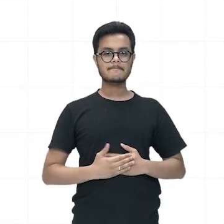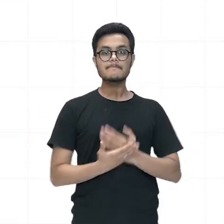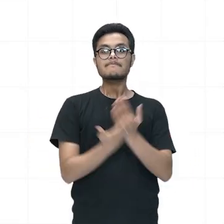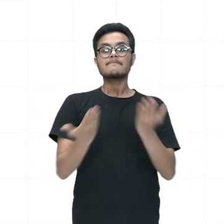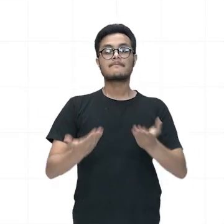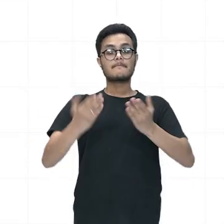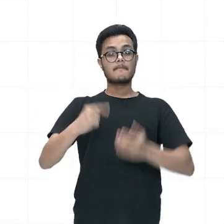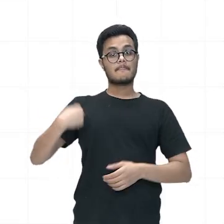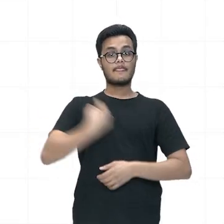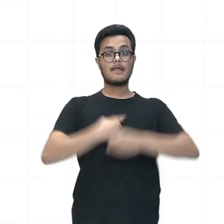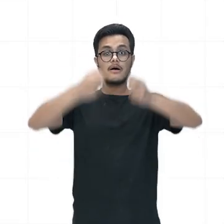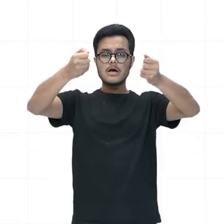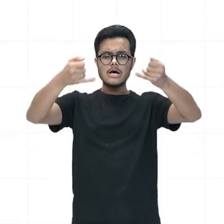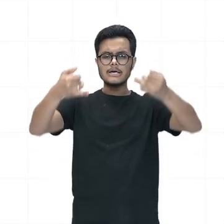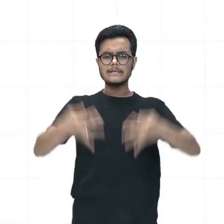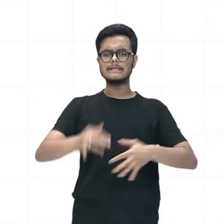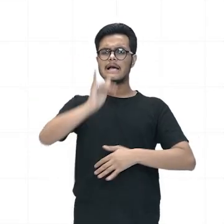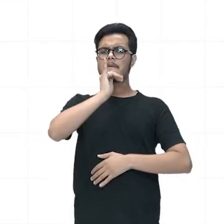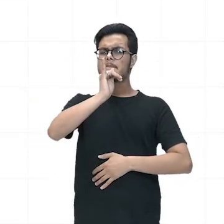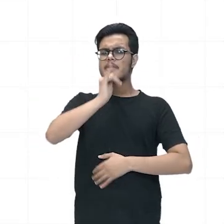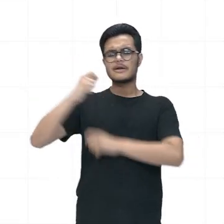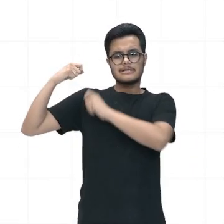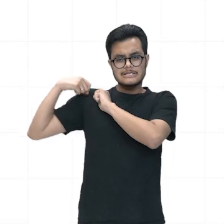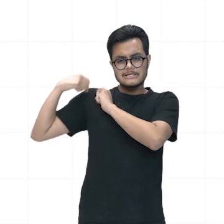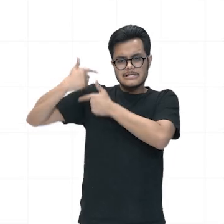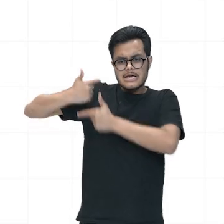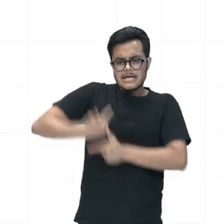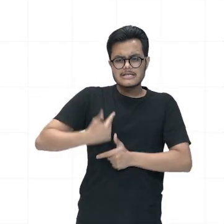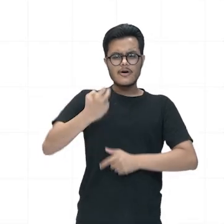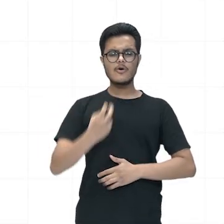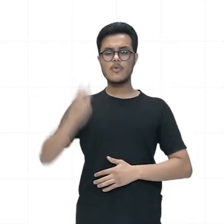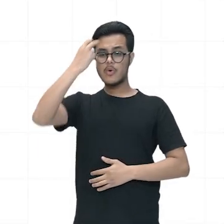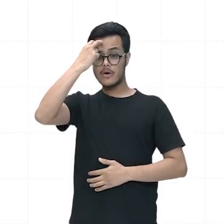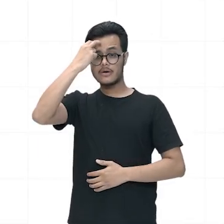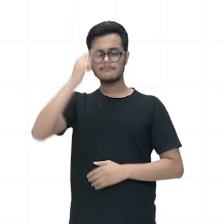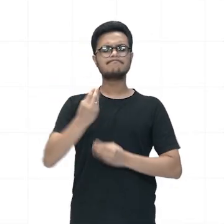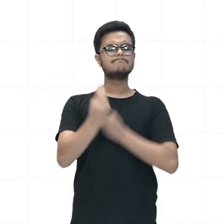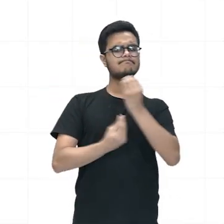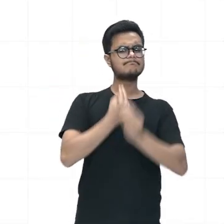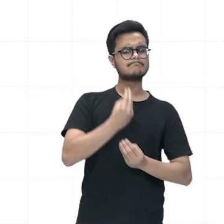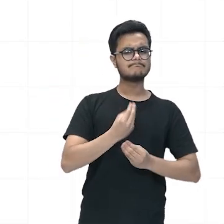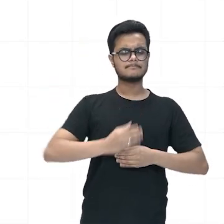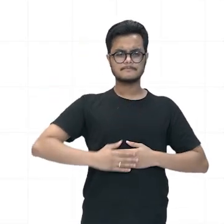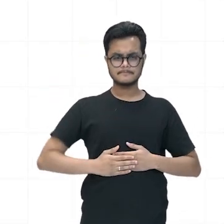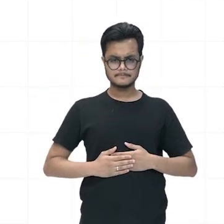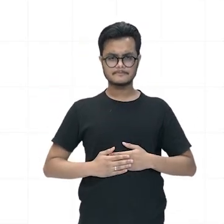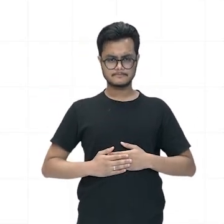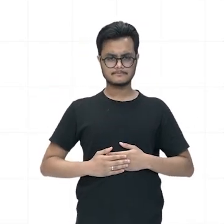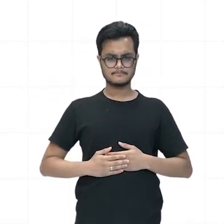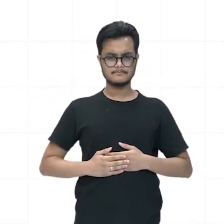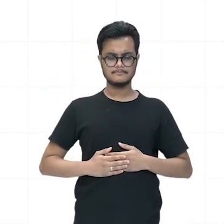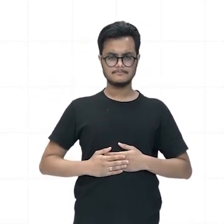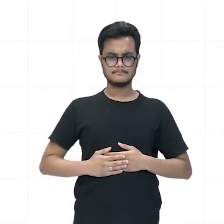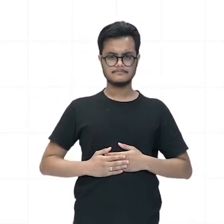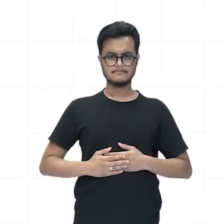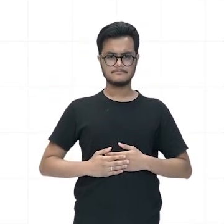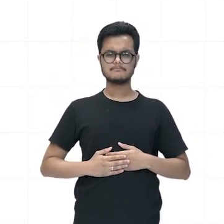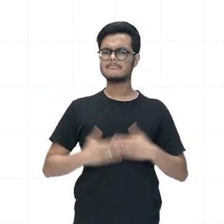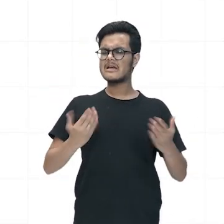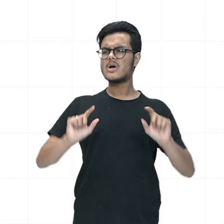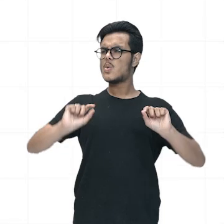então, agora sobre as tradições culturais ocidentais, né, o que